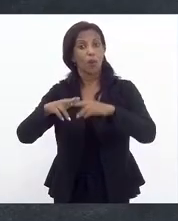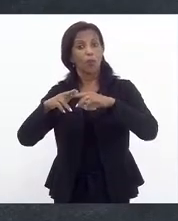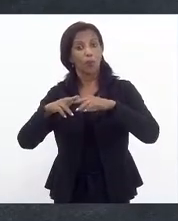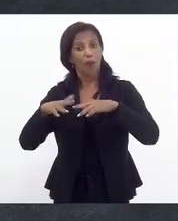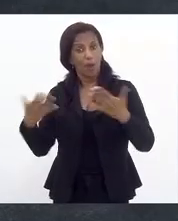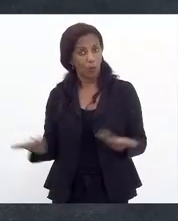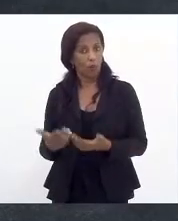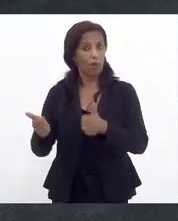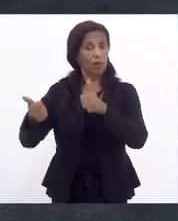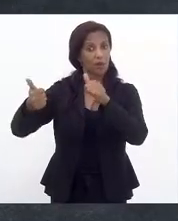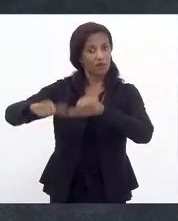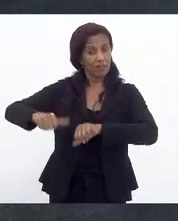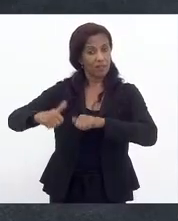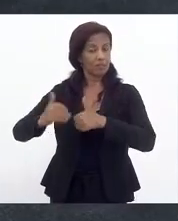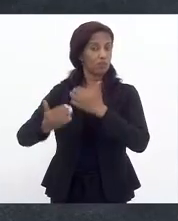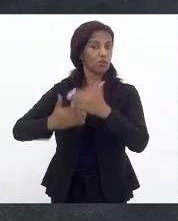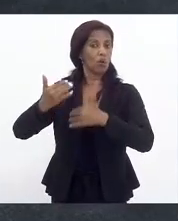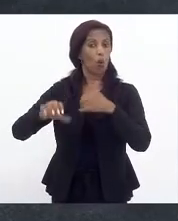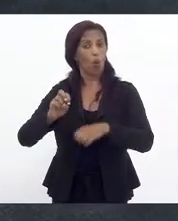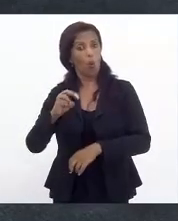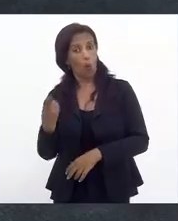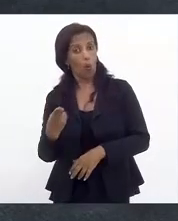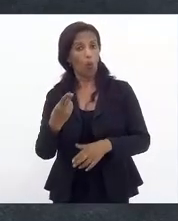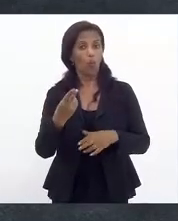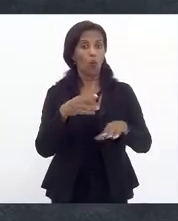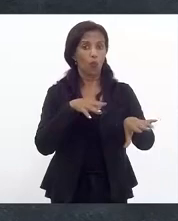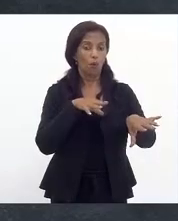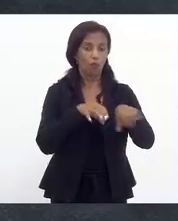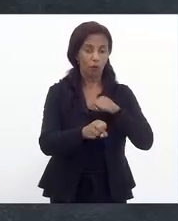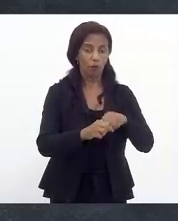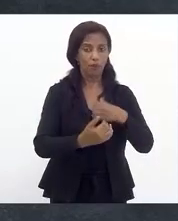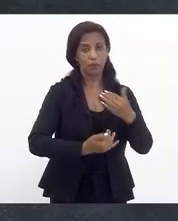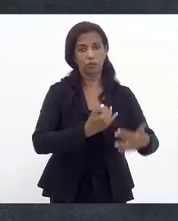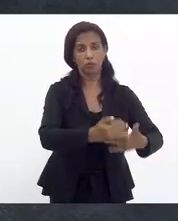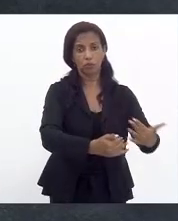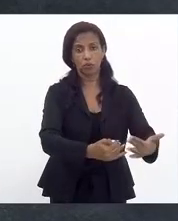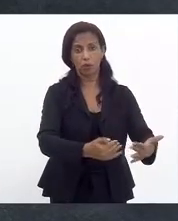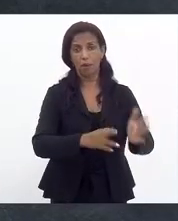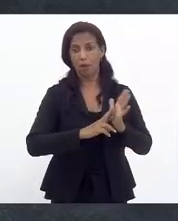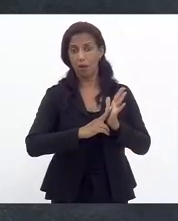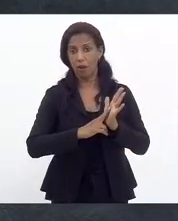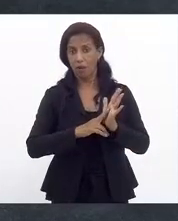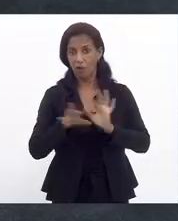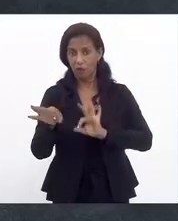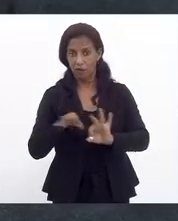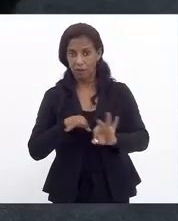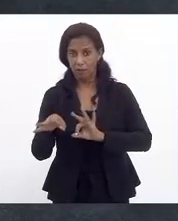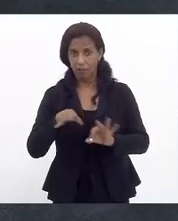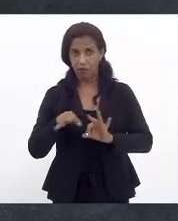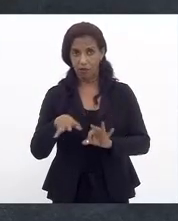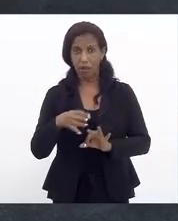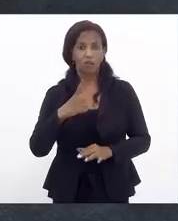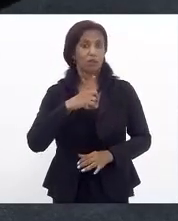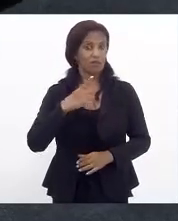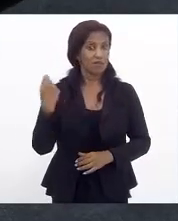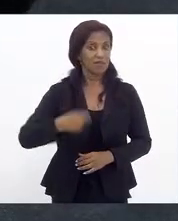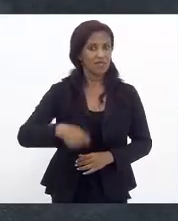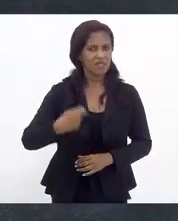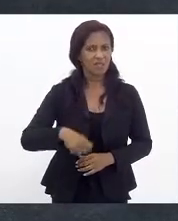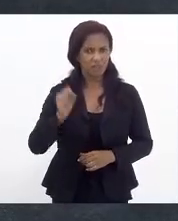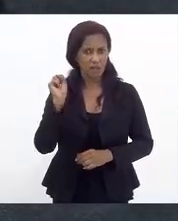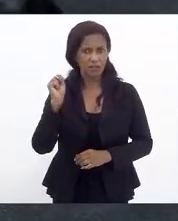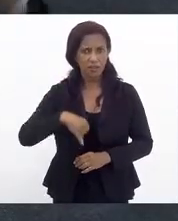de desempenho e ou formação continuada quando o ato regulamentador foi elaborado tela será